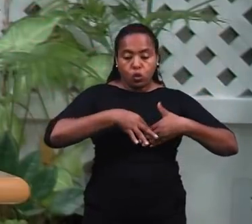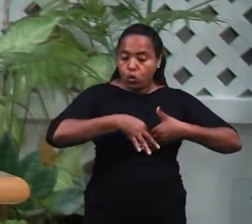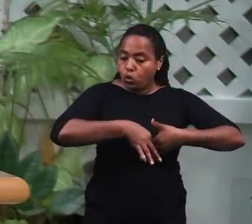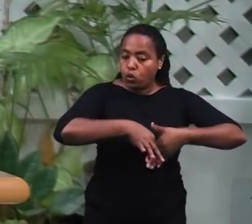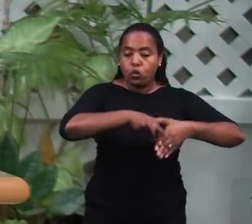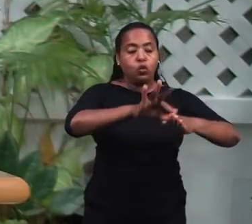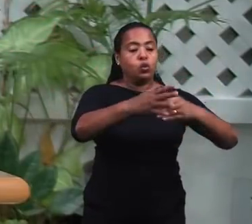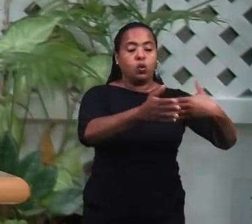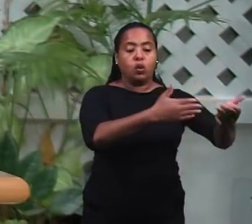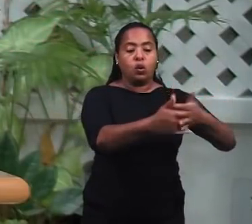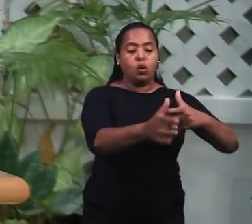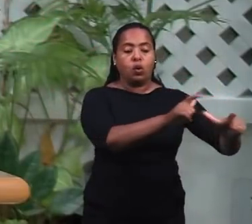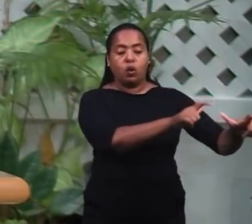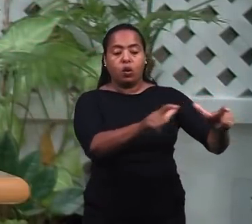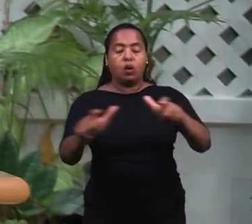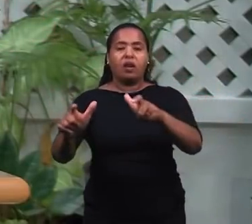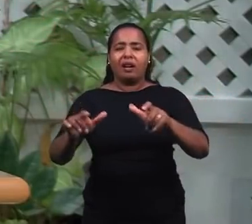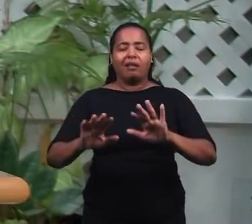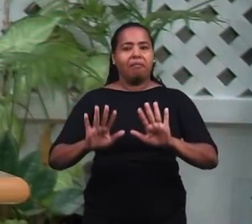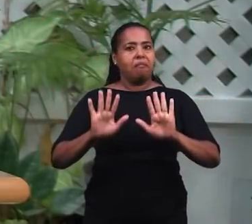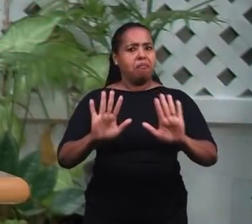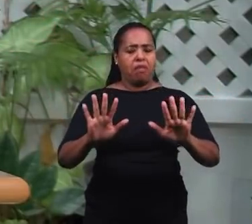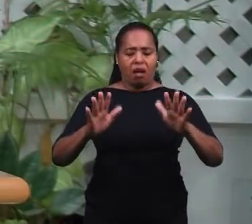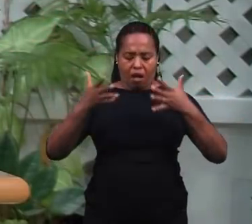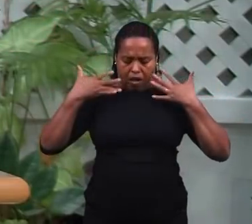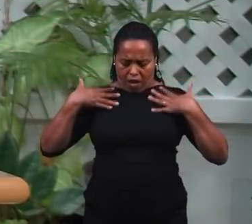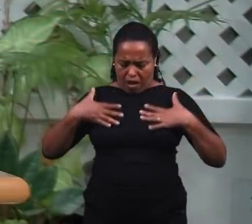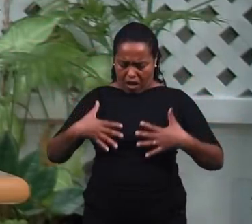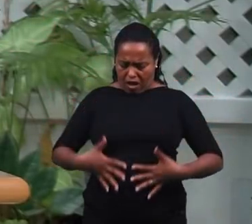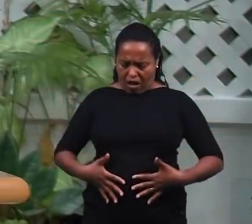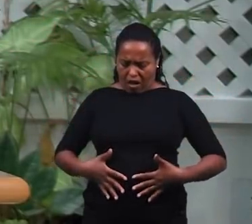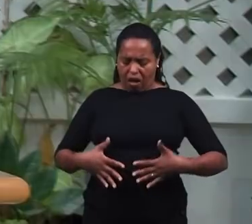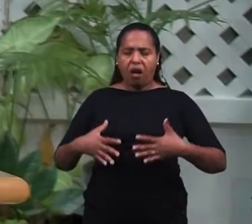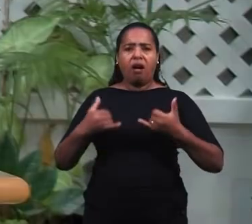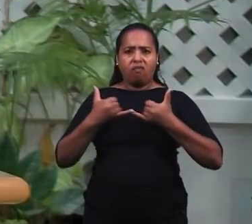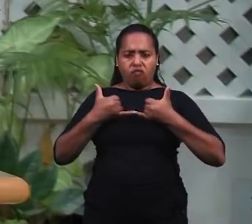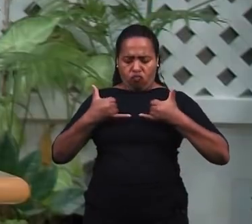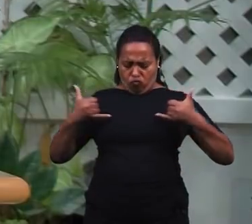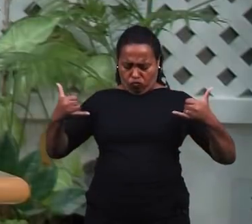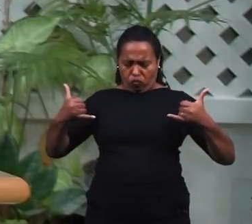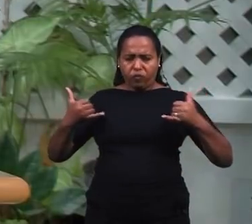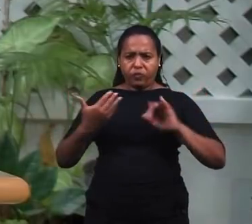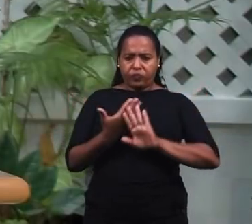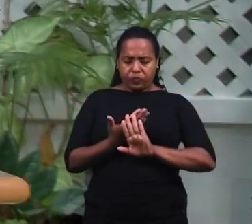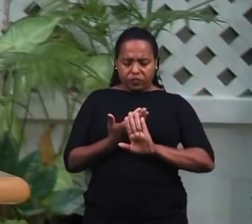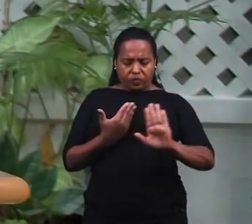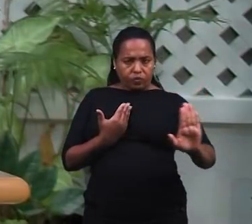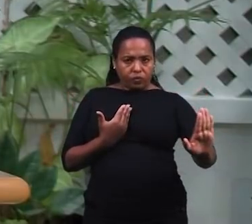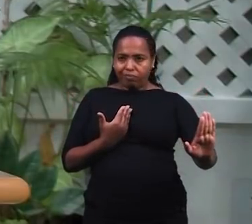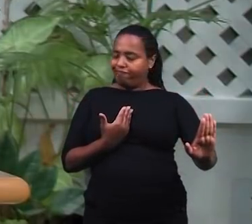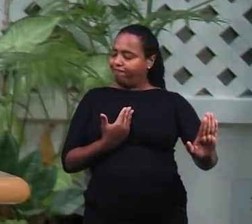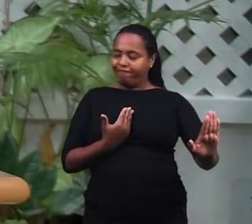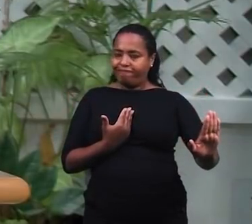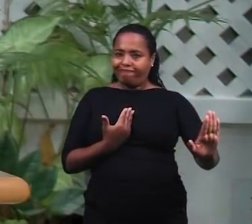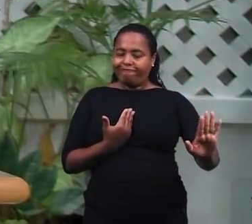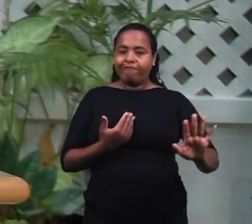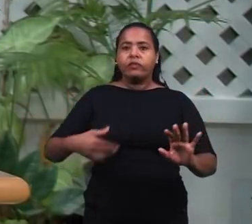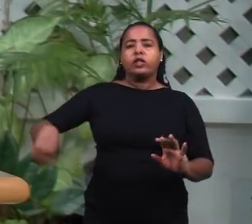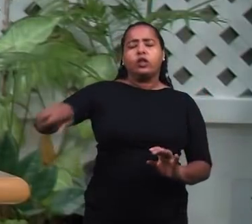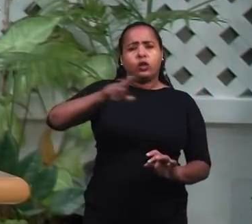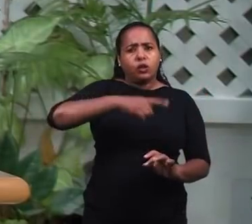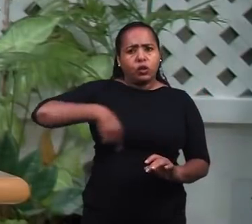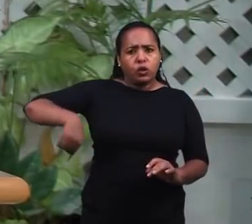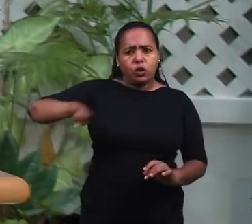vai. Então, a vestimenta de linho fino não é uma separação. Nós não estamos